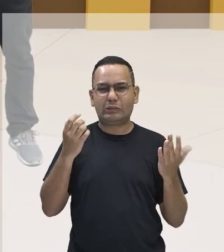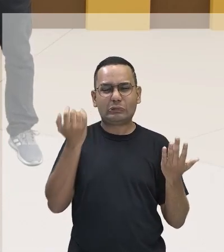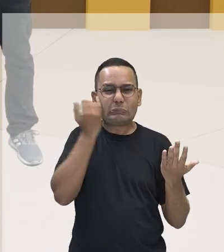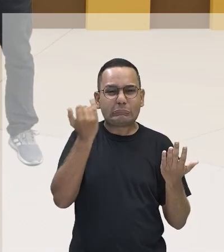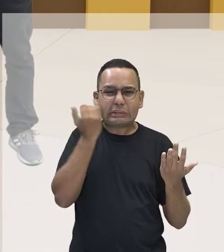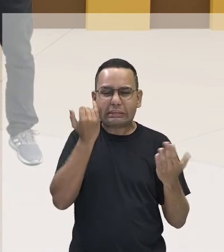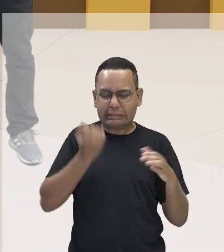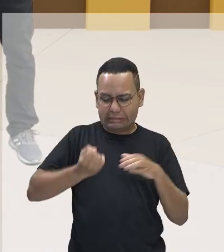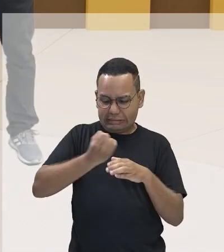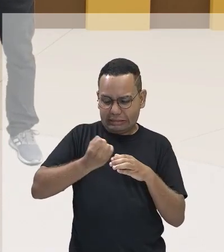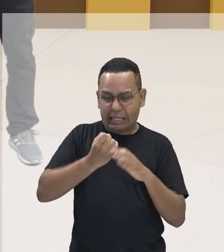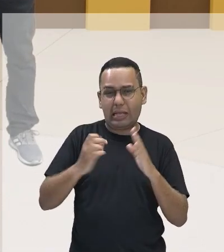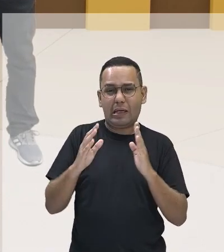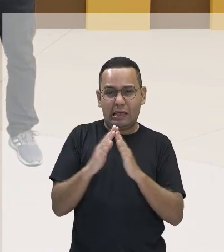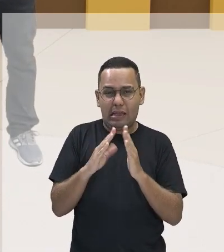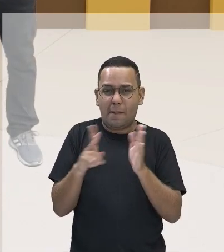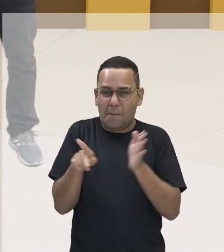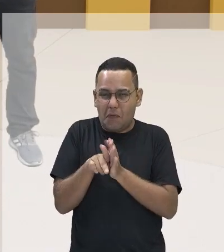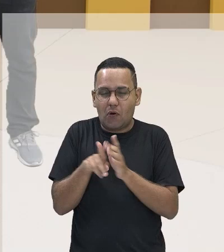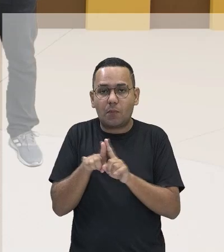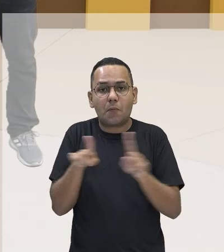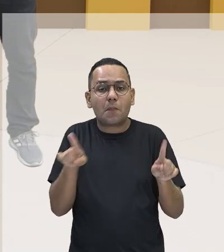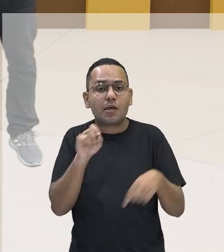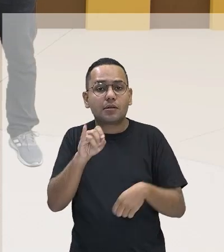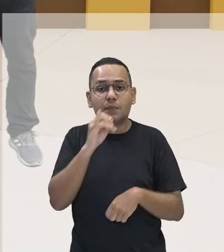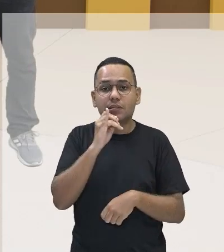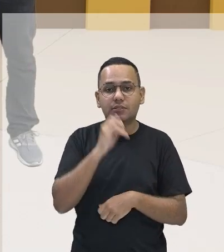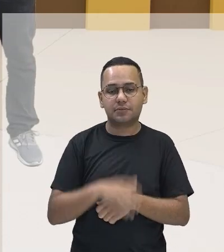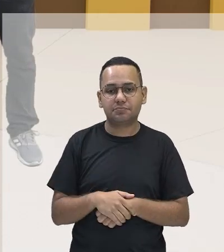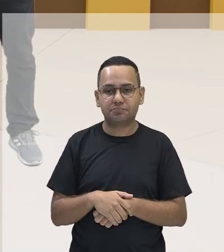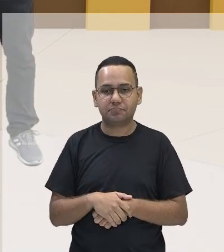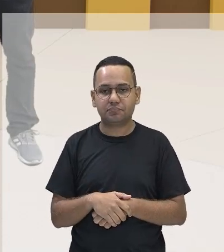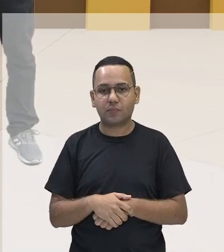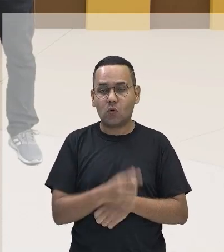você paga no prato, o valor que você paga no seu almoço, no seu